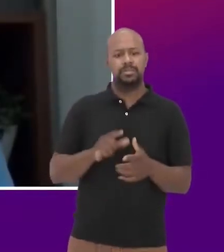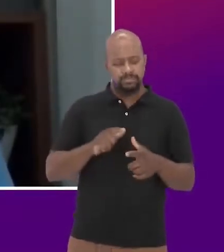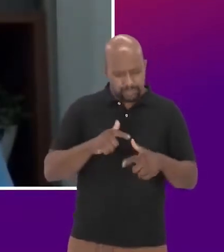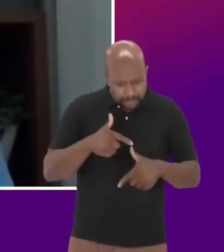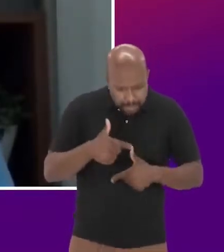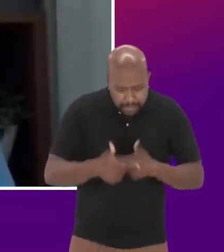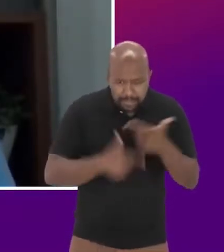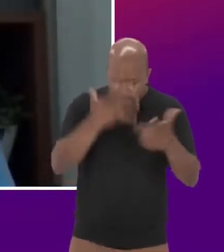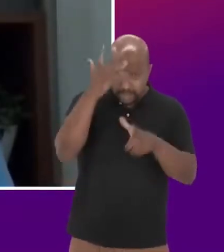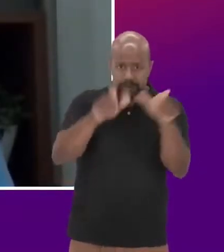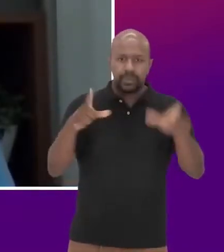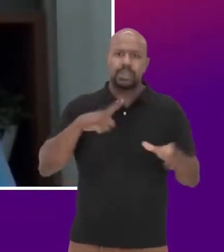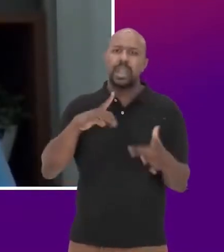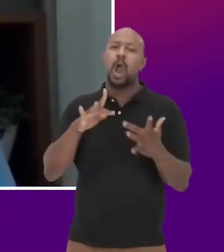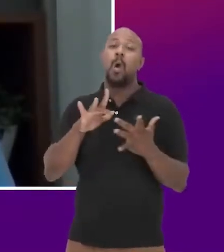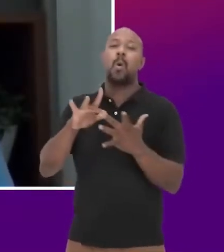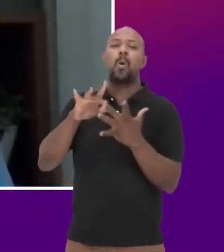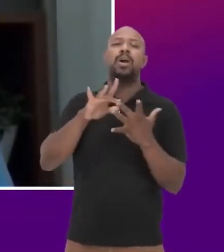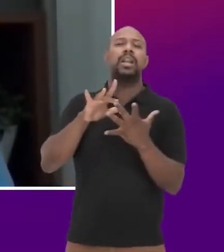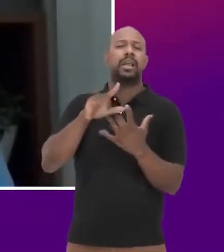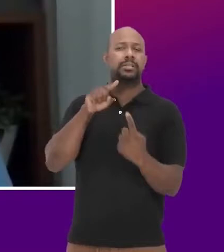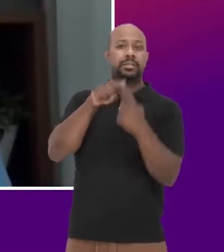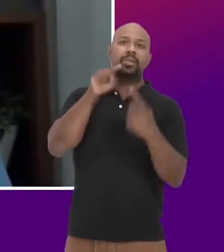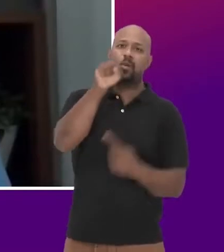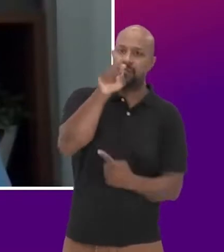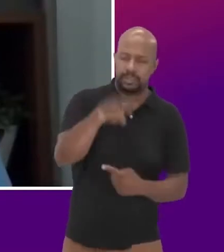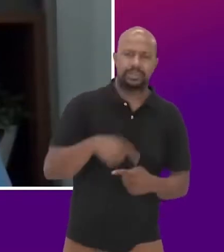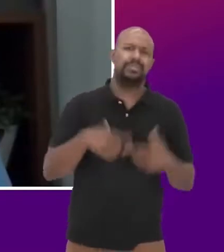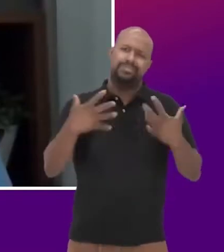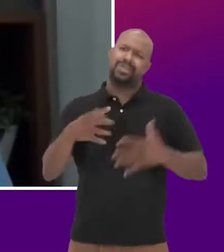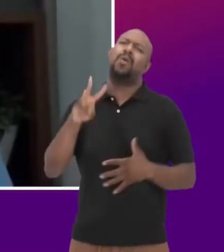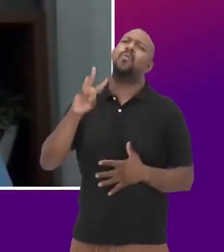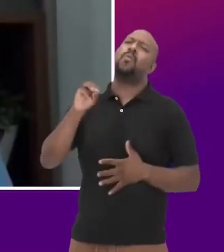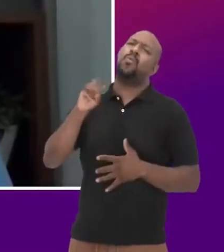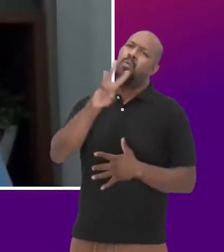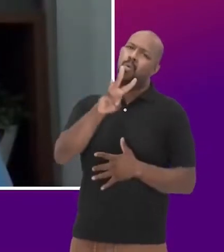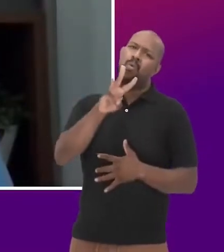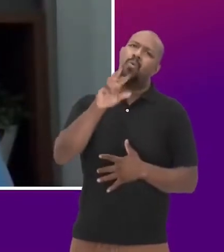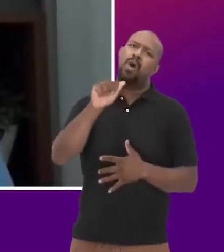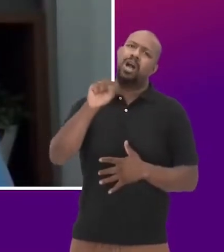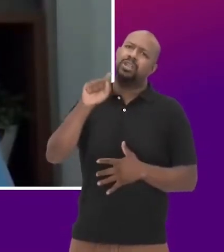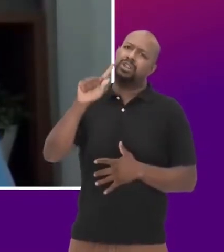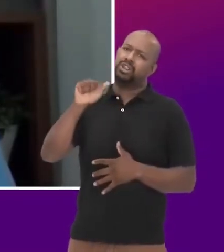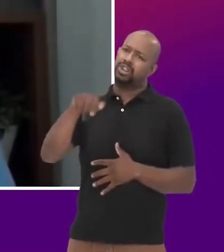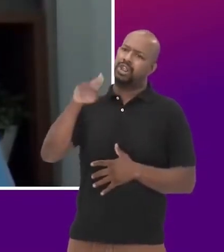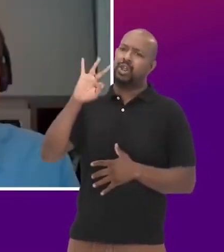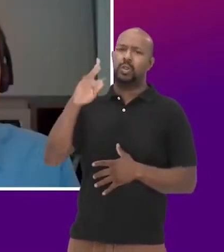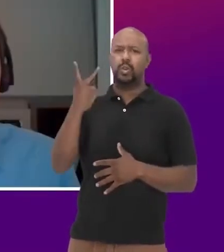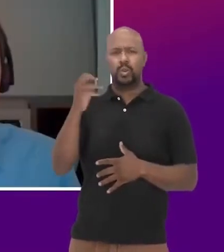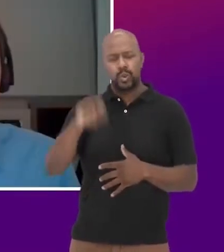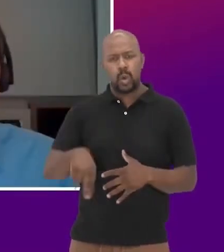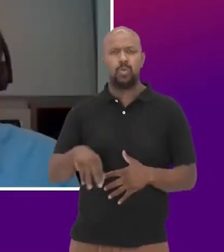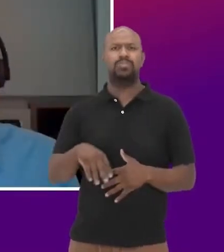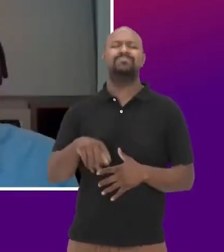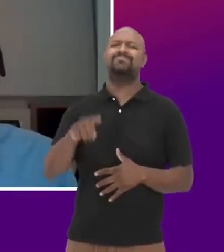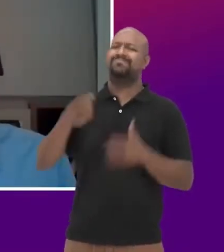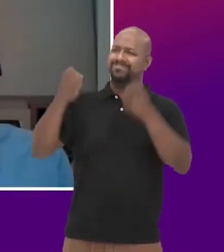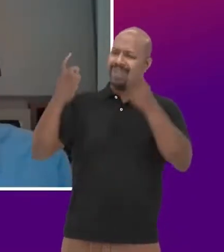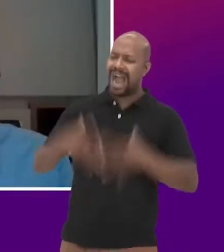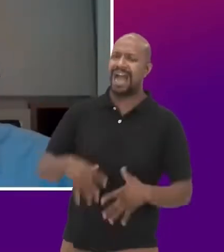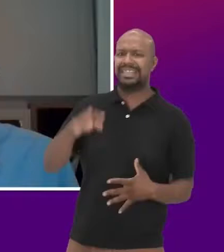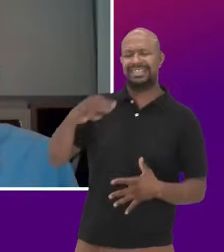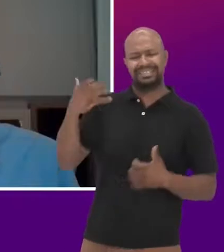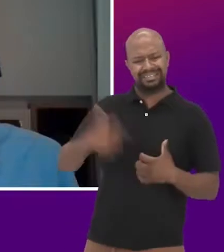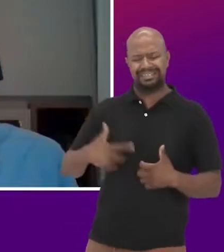as pessoas criem uma conexão com você, como bem colocou o Washington, que adora comunicação que acaba envolvendo